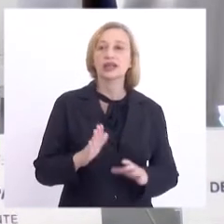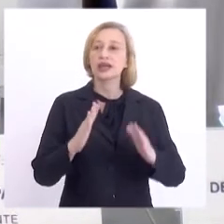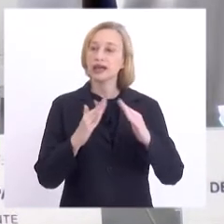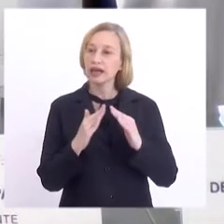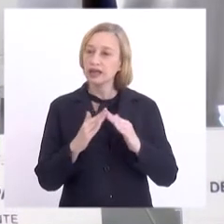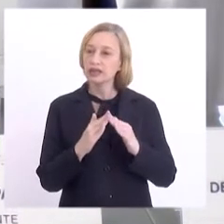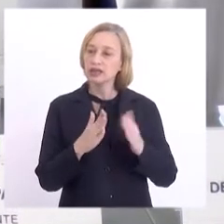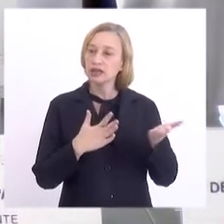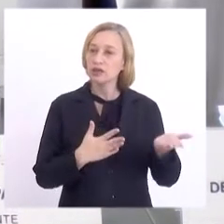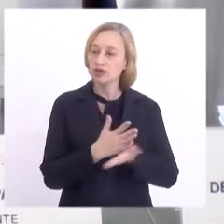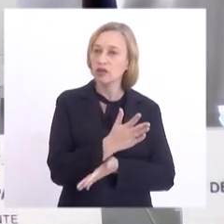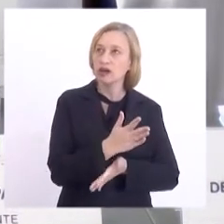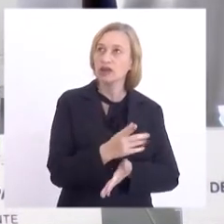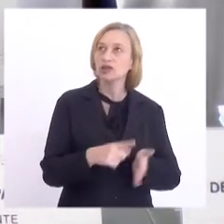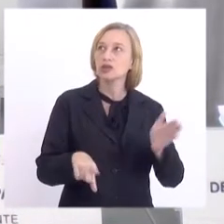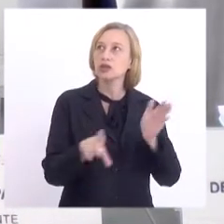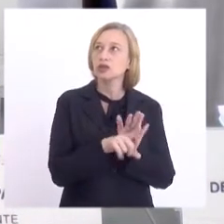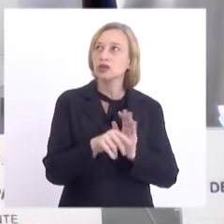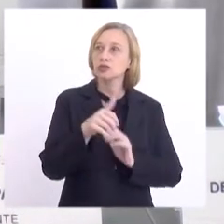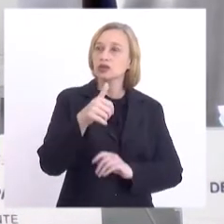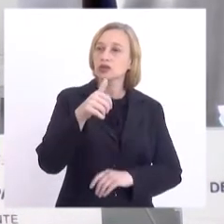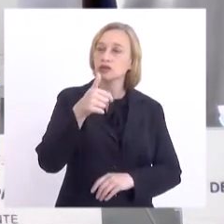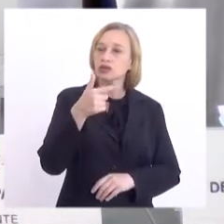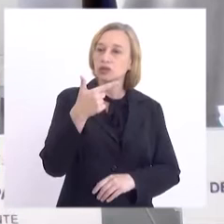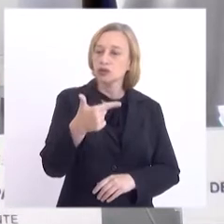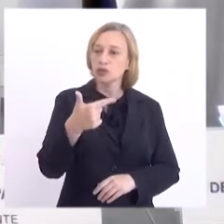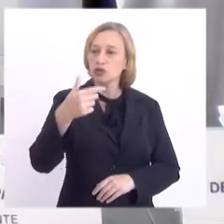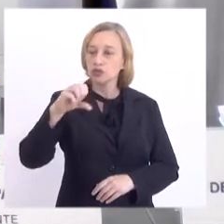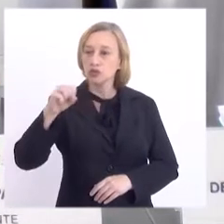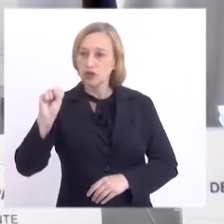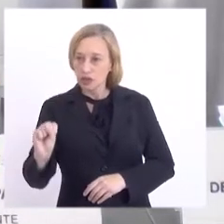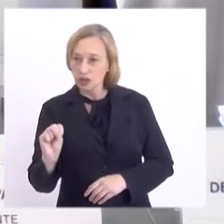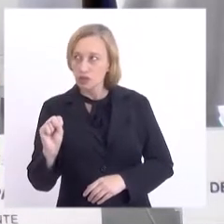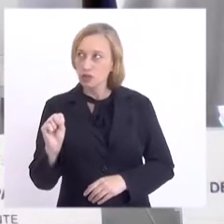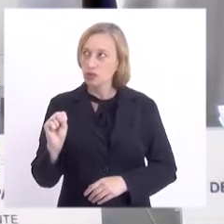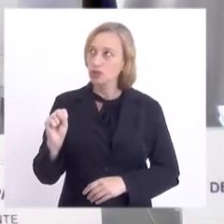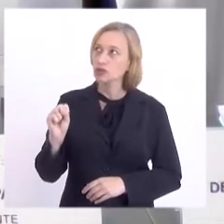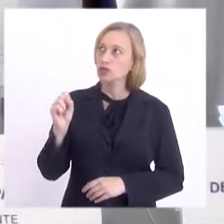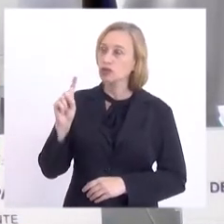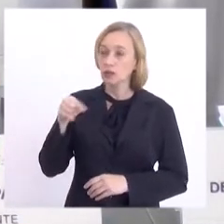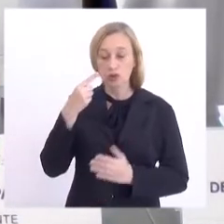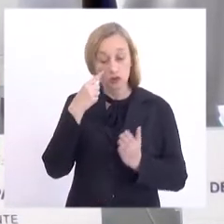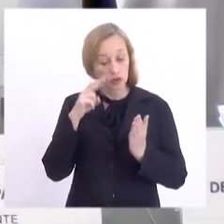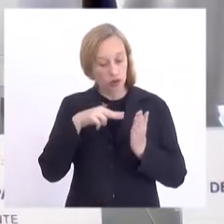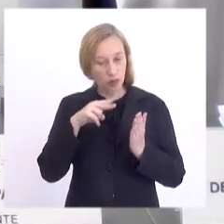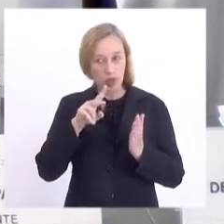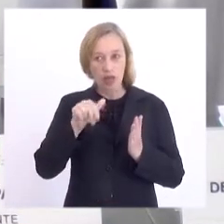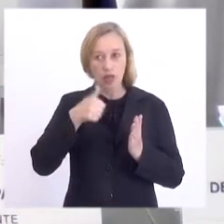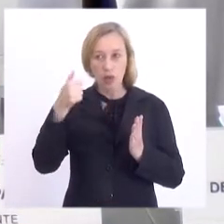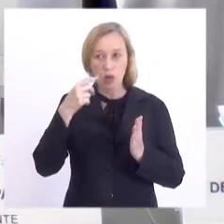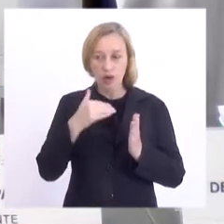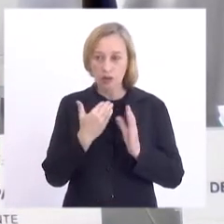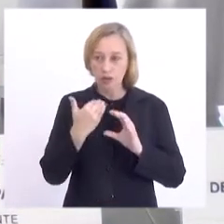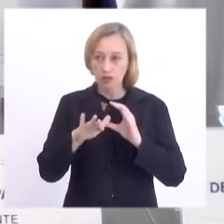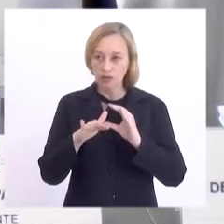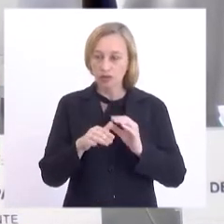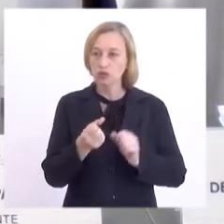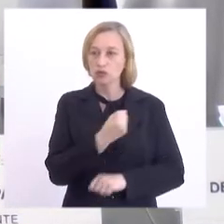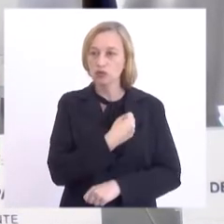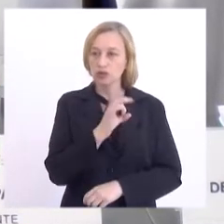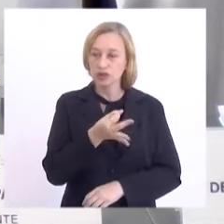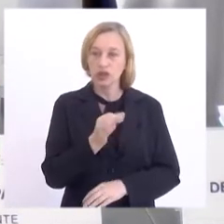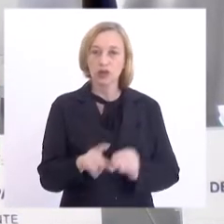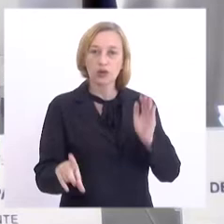casa aprovada em 2018 eu moro mas eu tenho aqui eu vou passar o número uma lei de conformidade